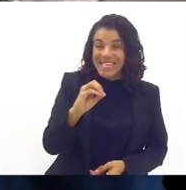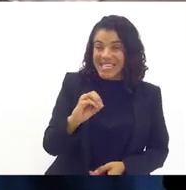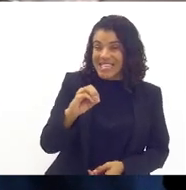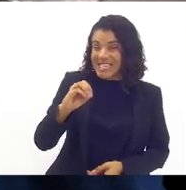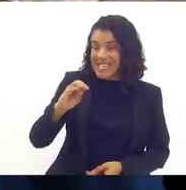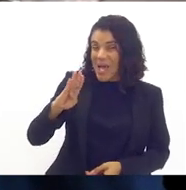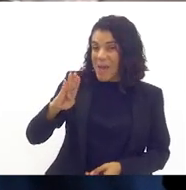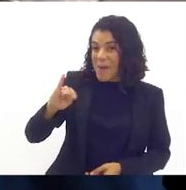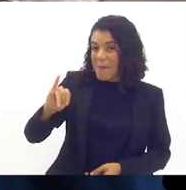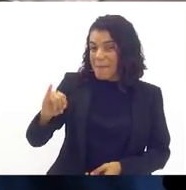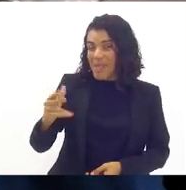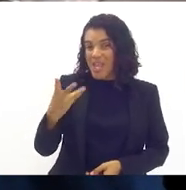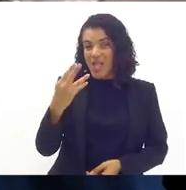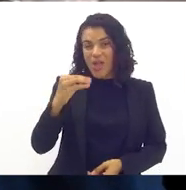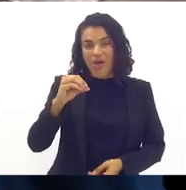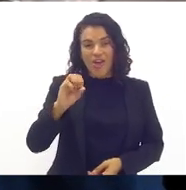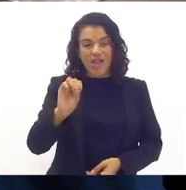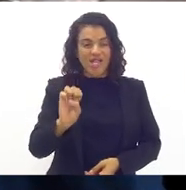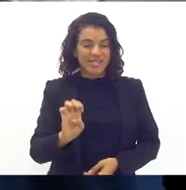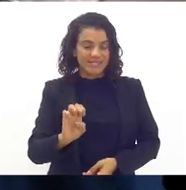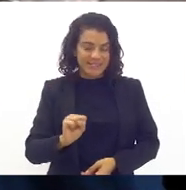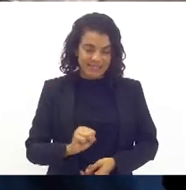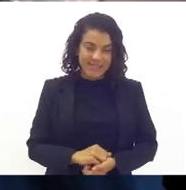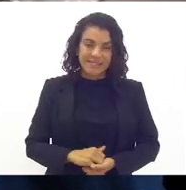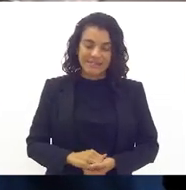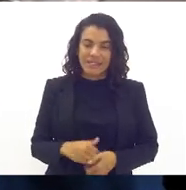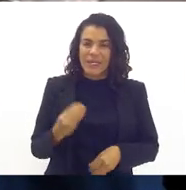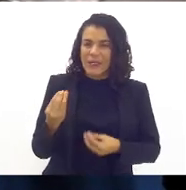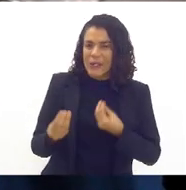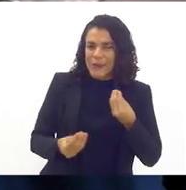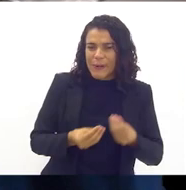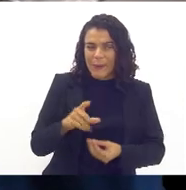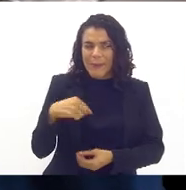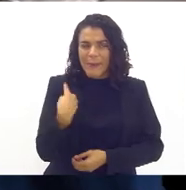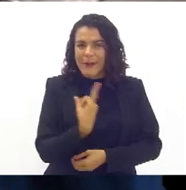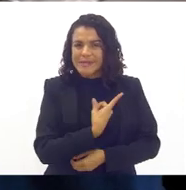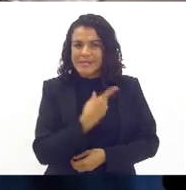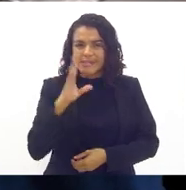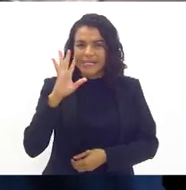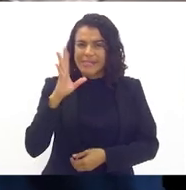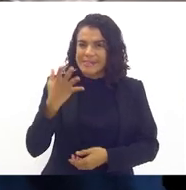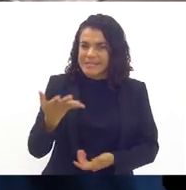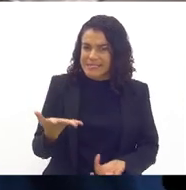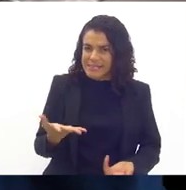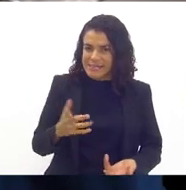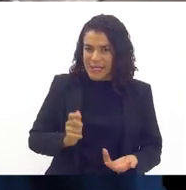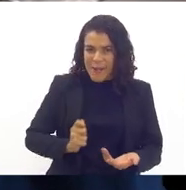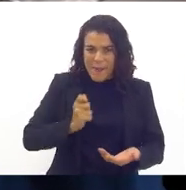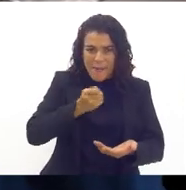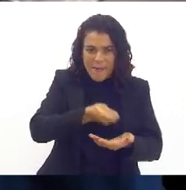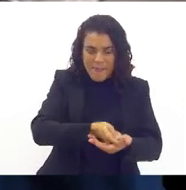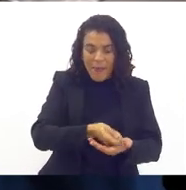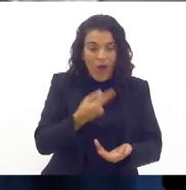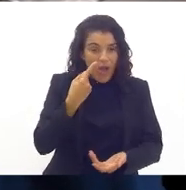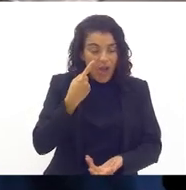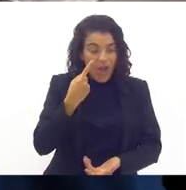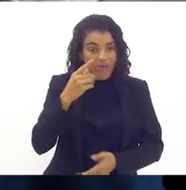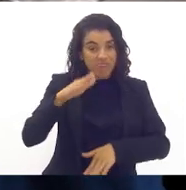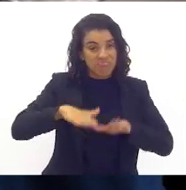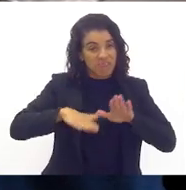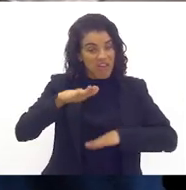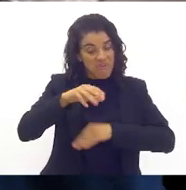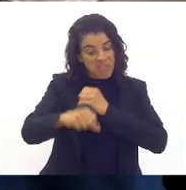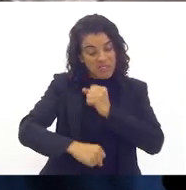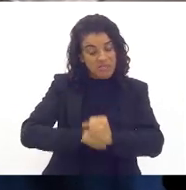da dívida quando chegar no ano novo. Como é que a gente escapa disso? Pagando de... Se, veja, talvez o